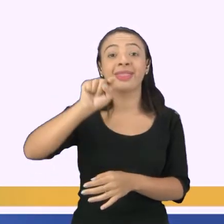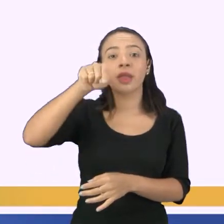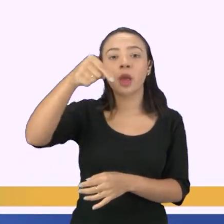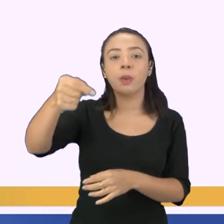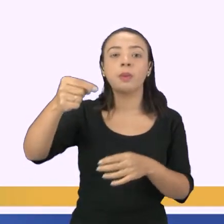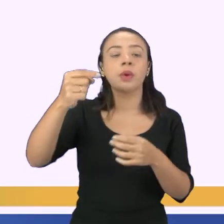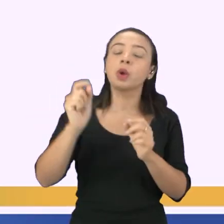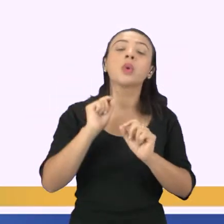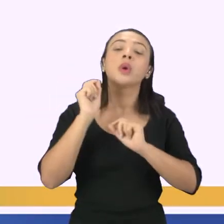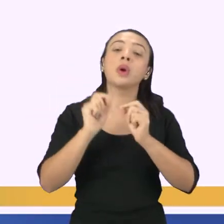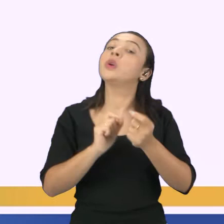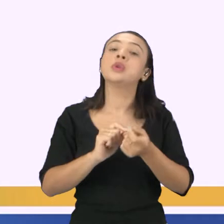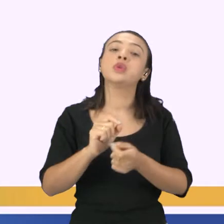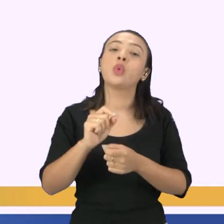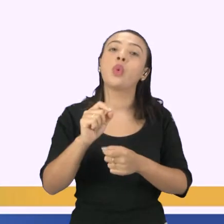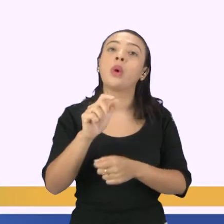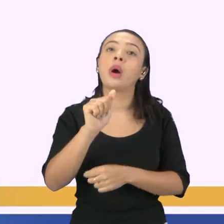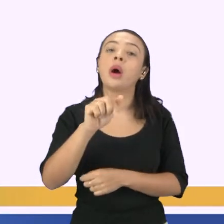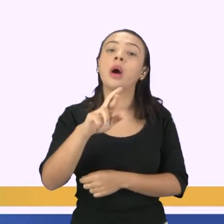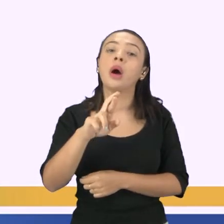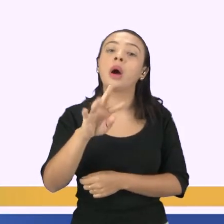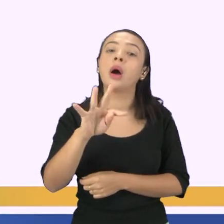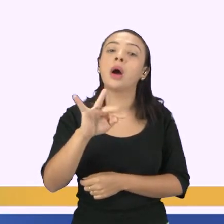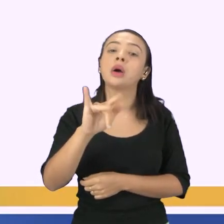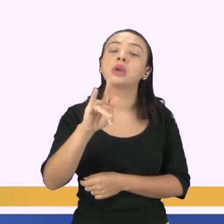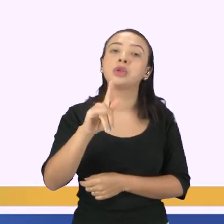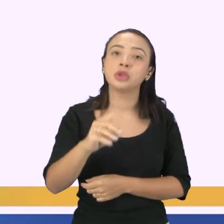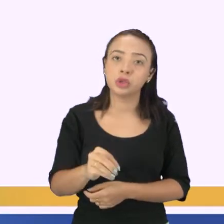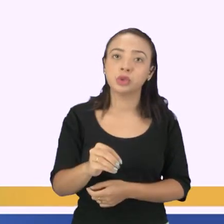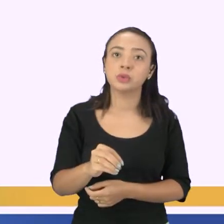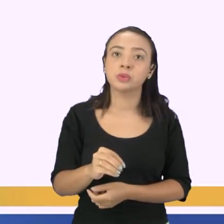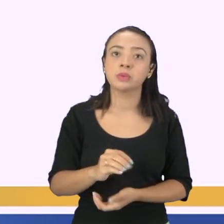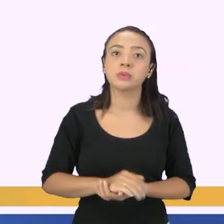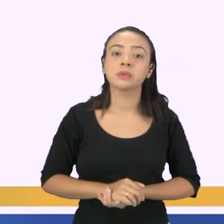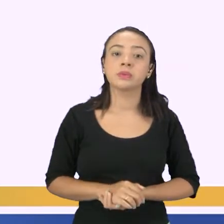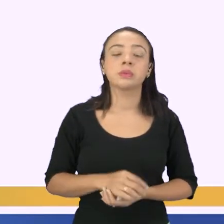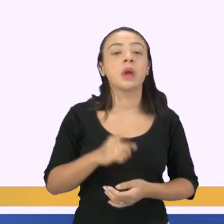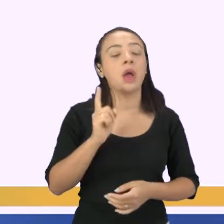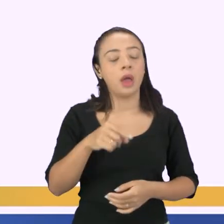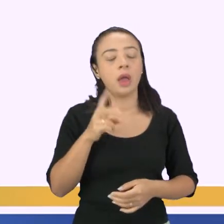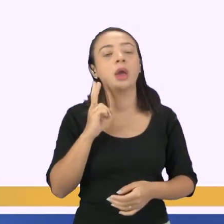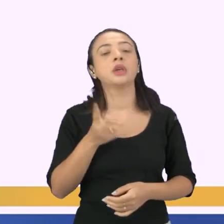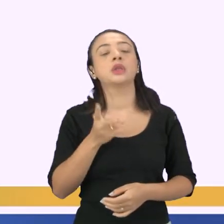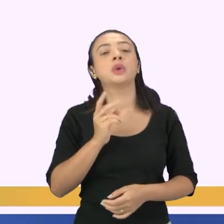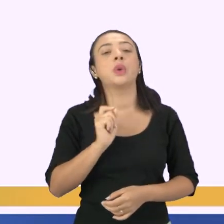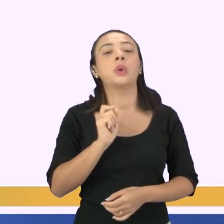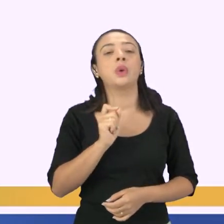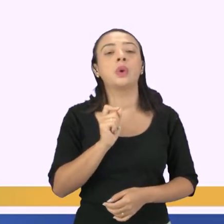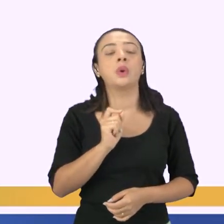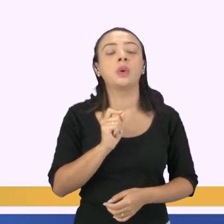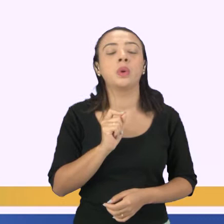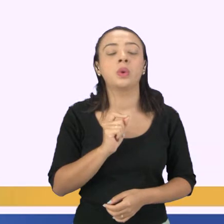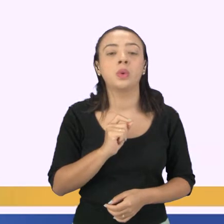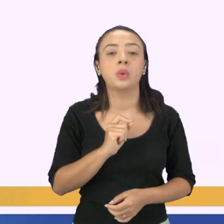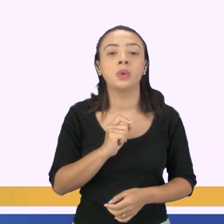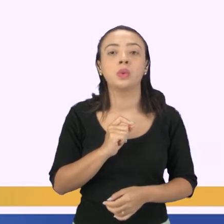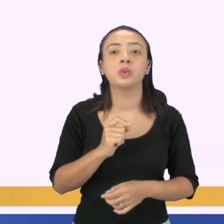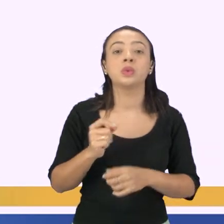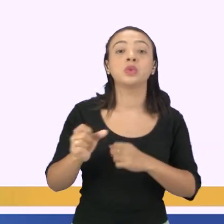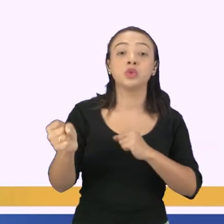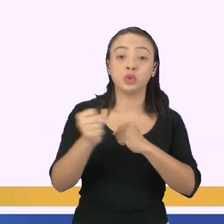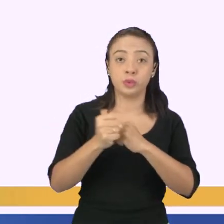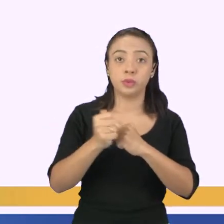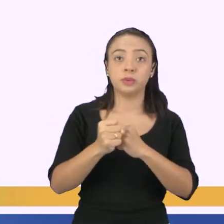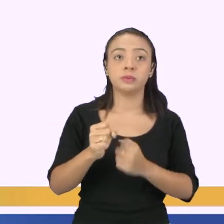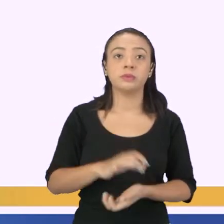o motivo. Então, aí ele já é um substantivo. Olha só o exemplo aí. Não entendi o porquê